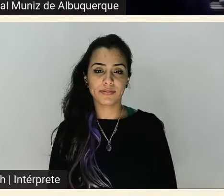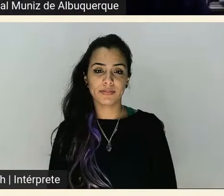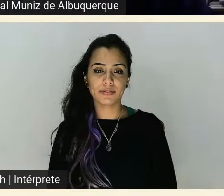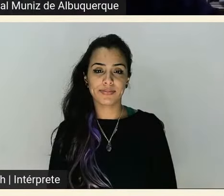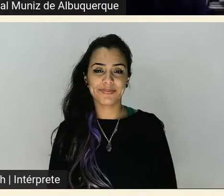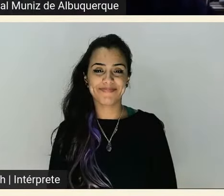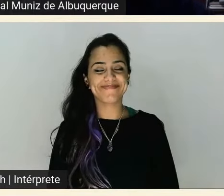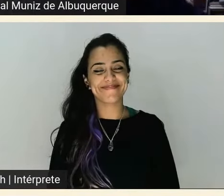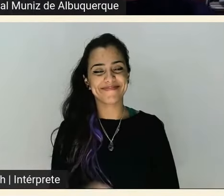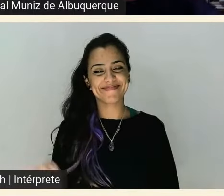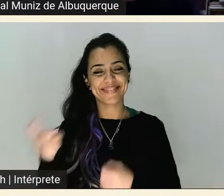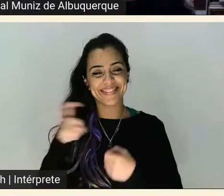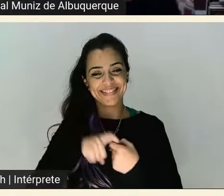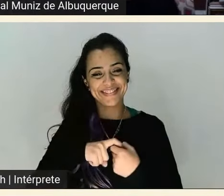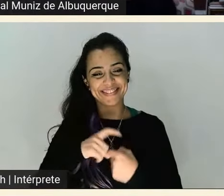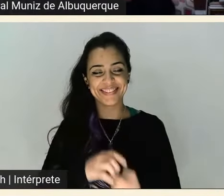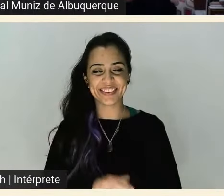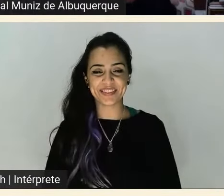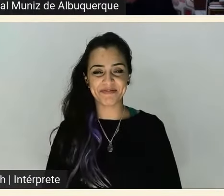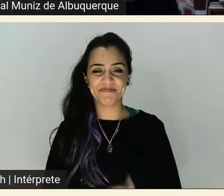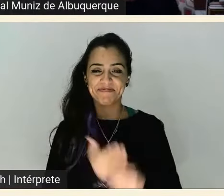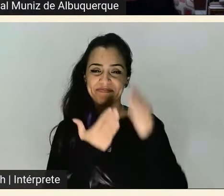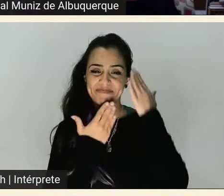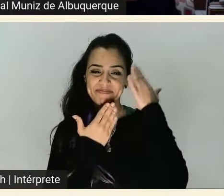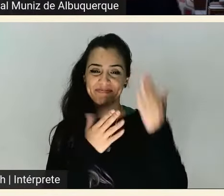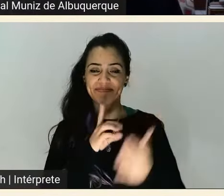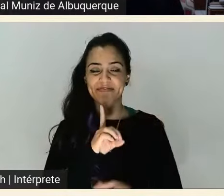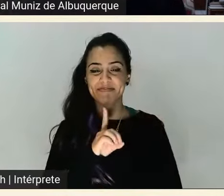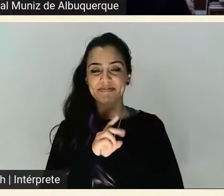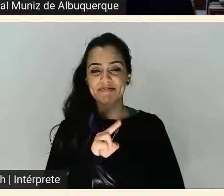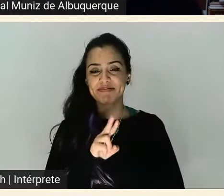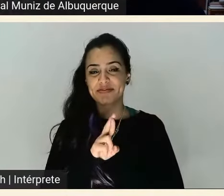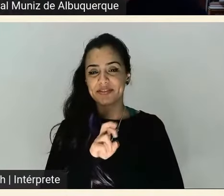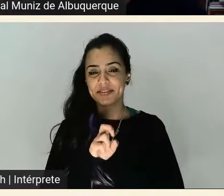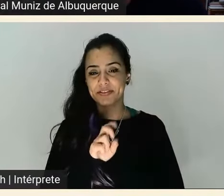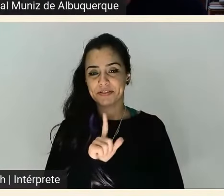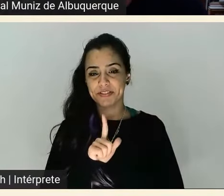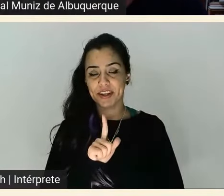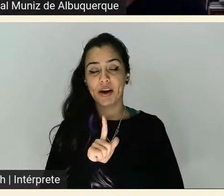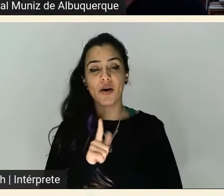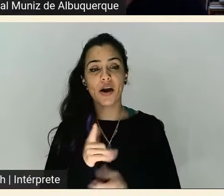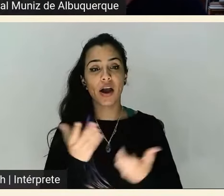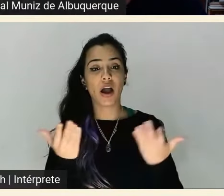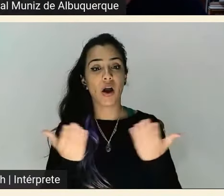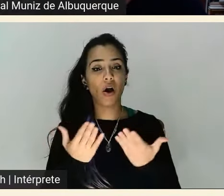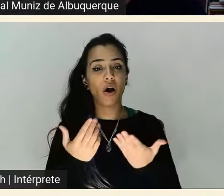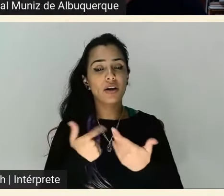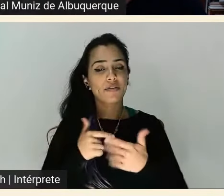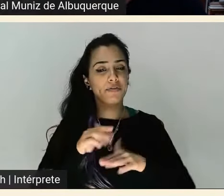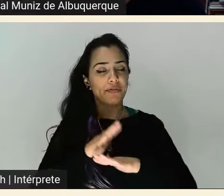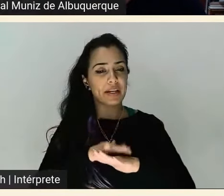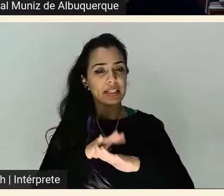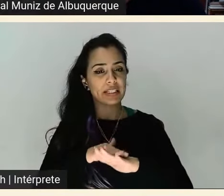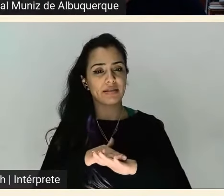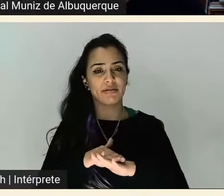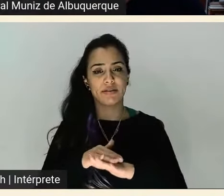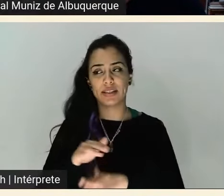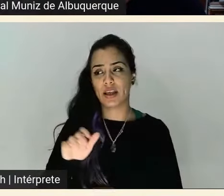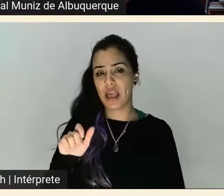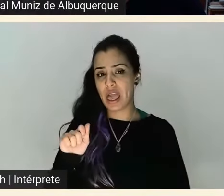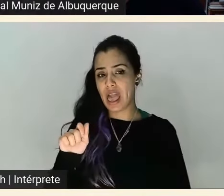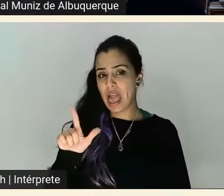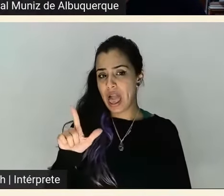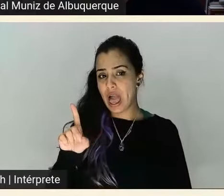Voltei agora. Obrigada, Durval, e eu vou fazer o mesmo agrupamento, Aldrin, e te mandar